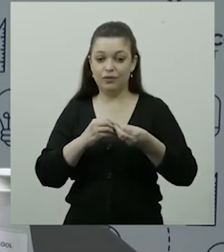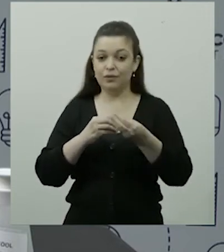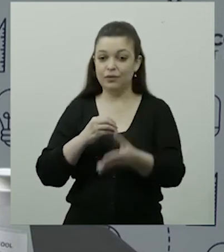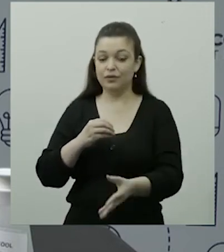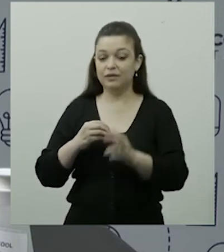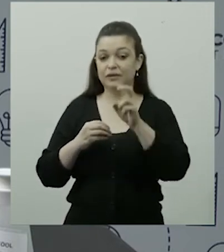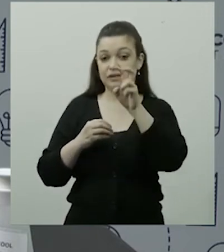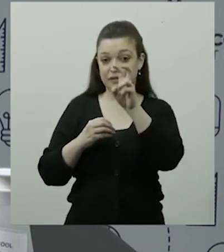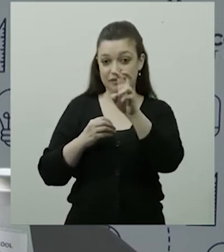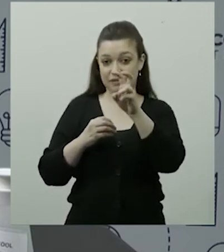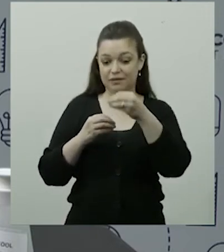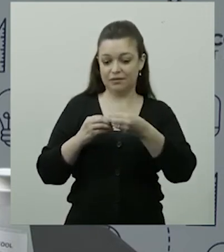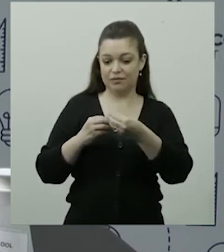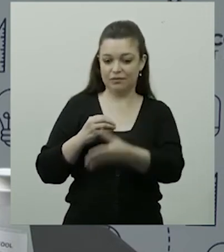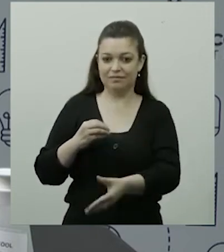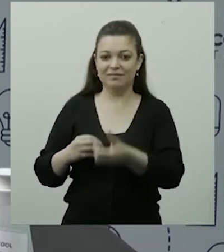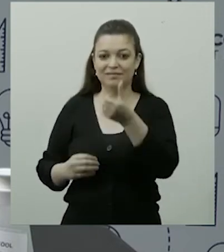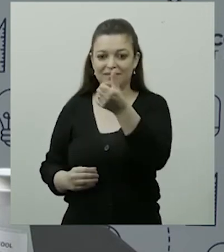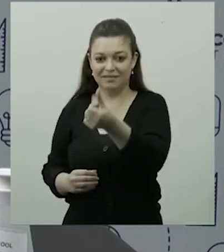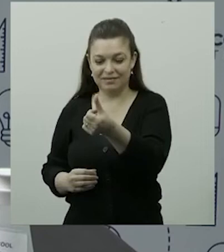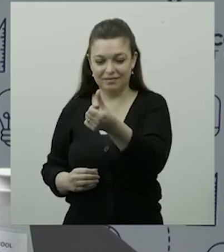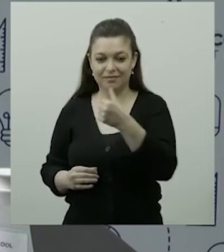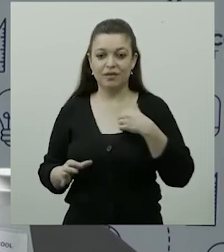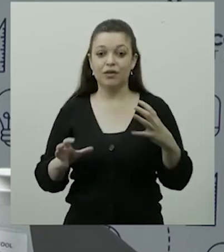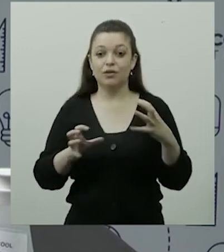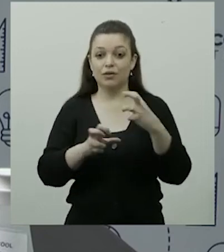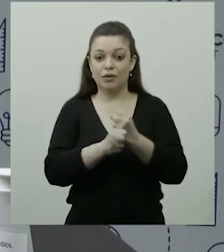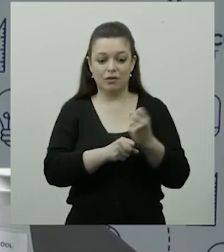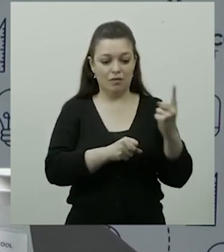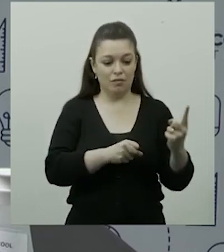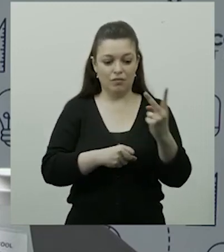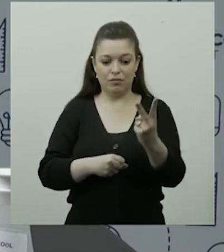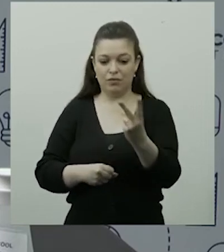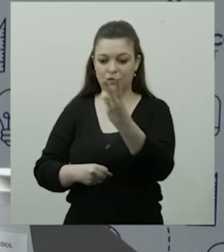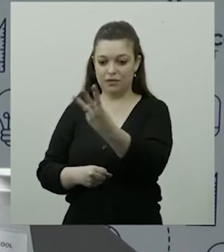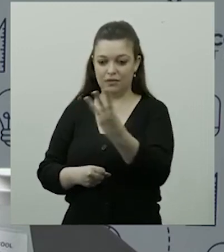4, 5, 6.